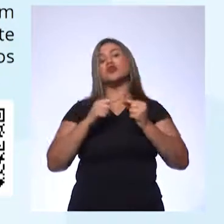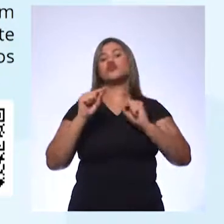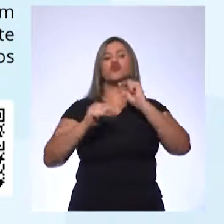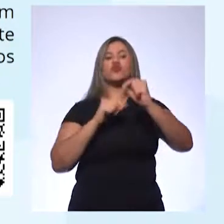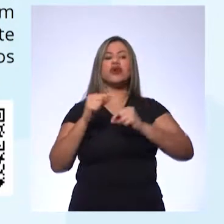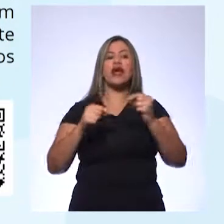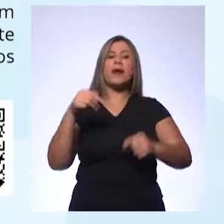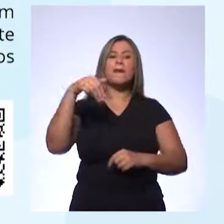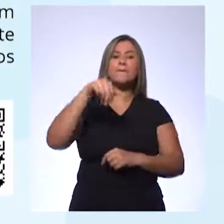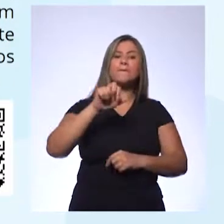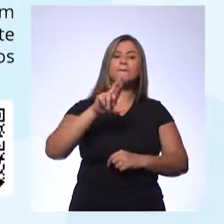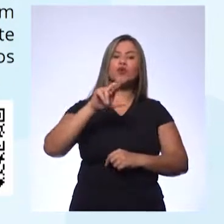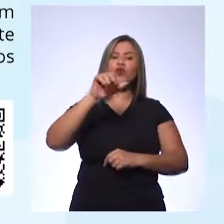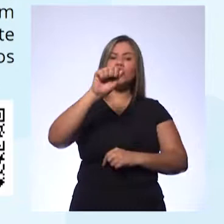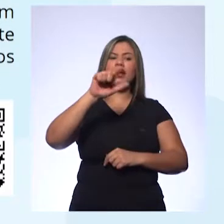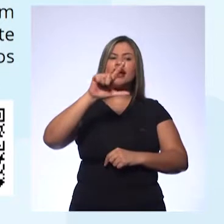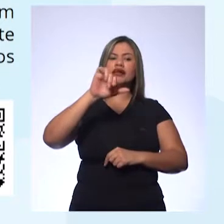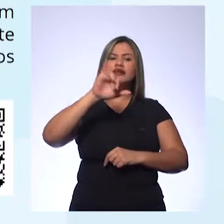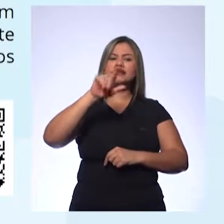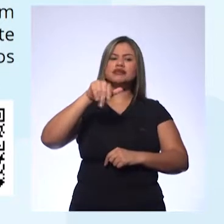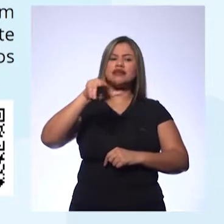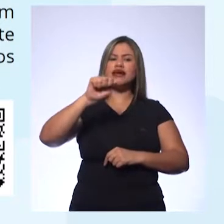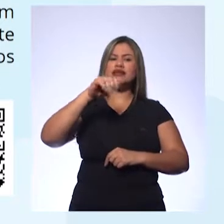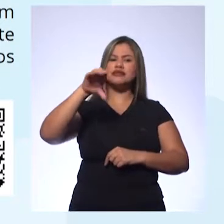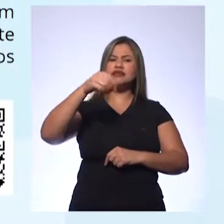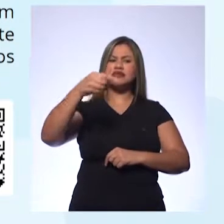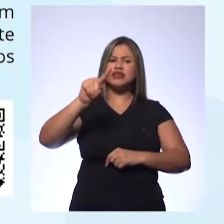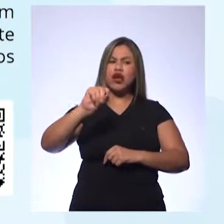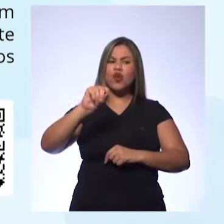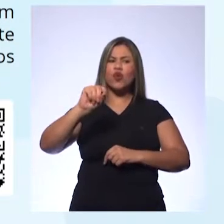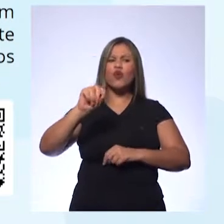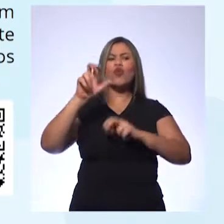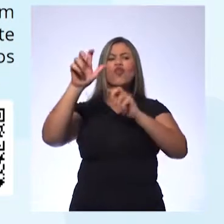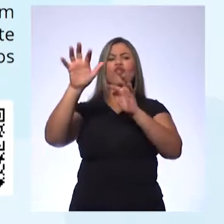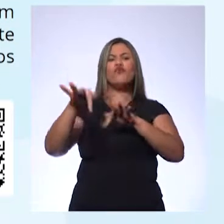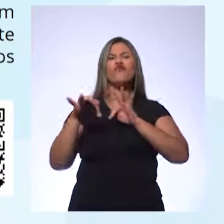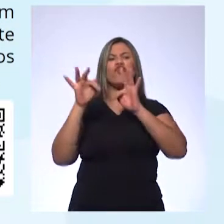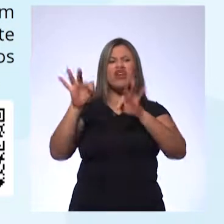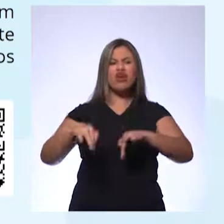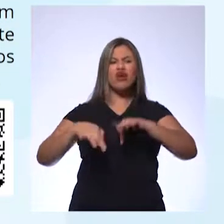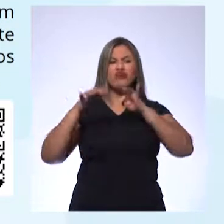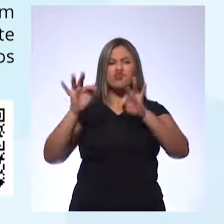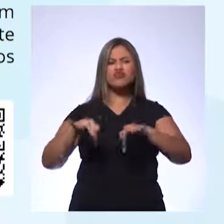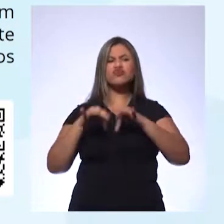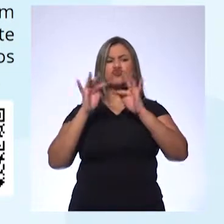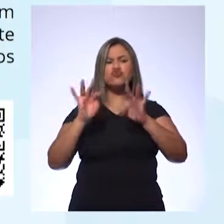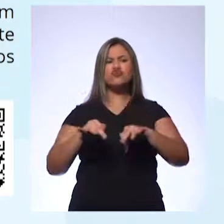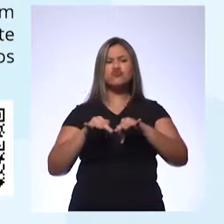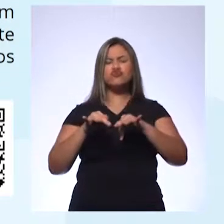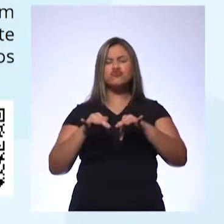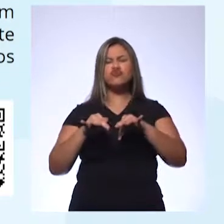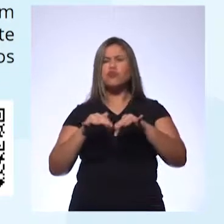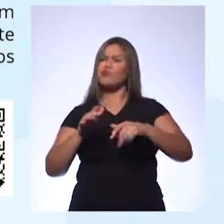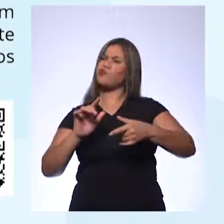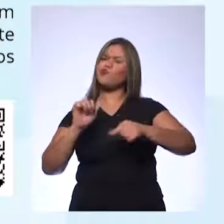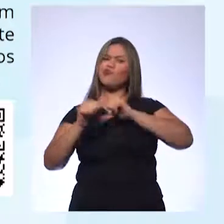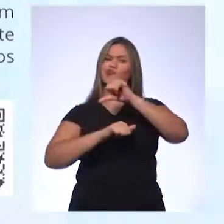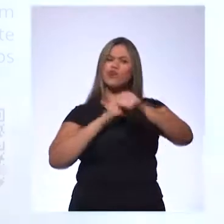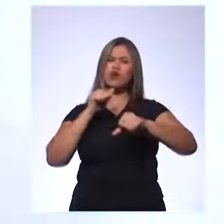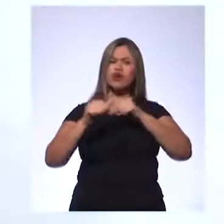moralização dos feudos alterando a lógica comercial e social